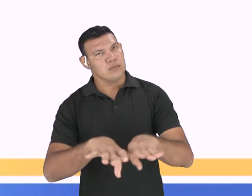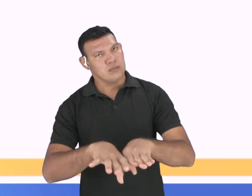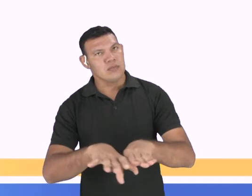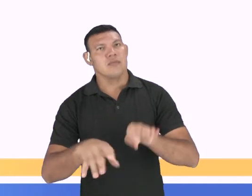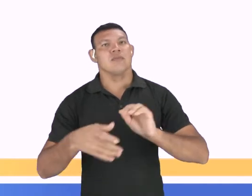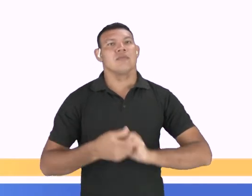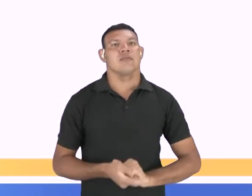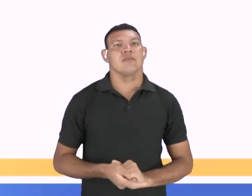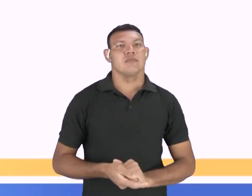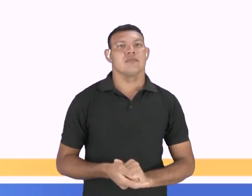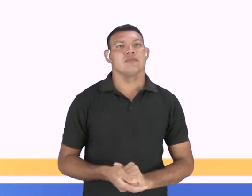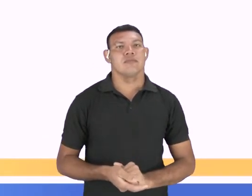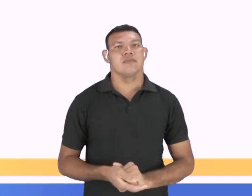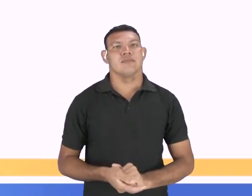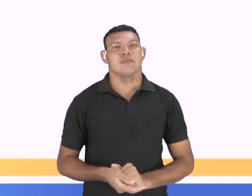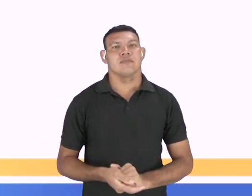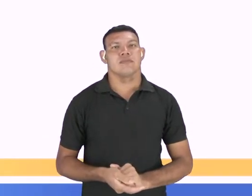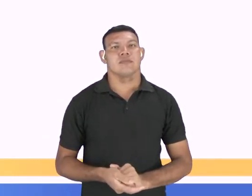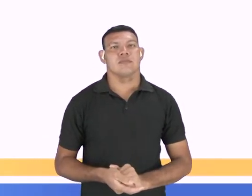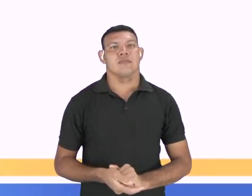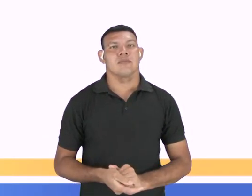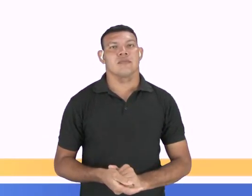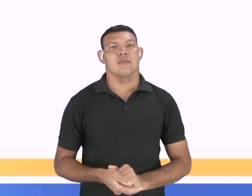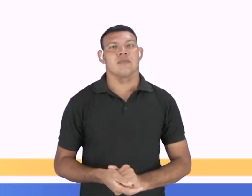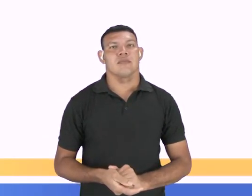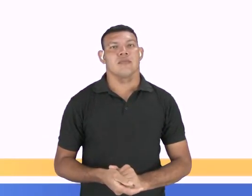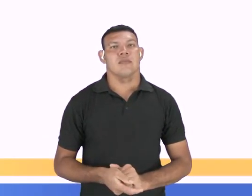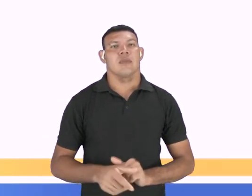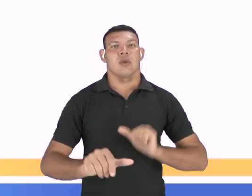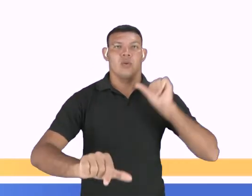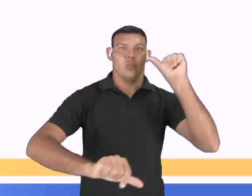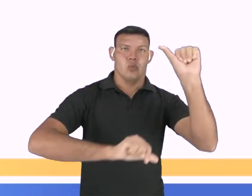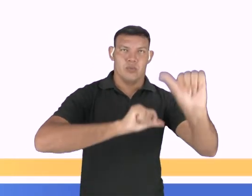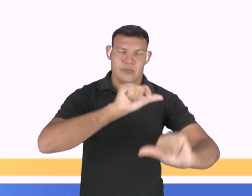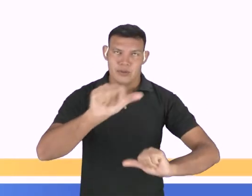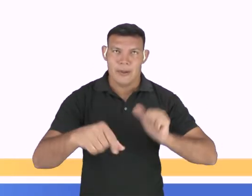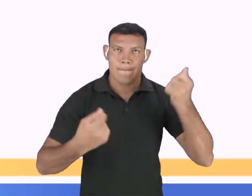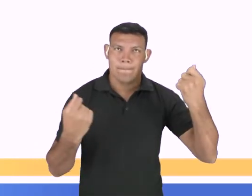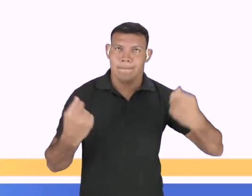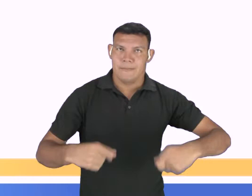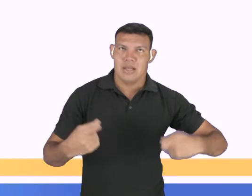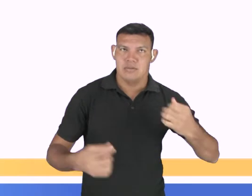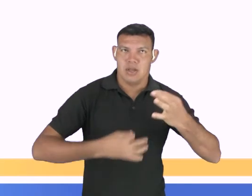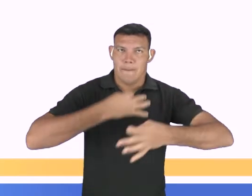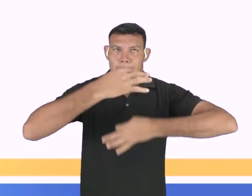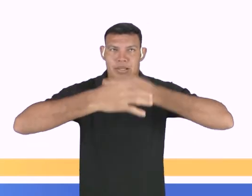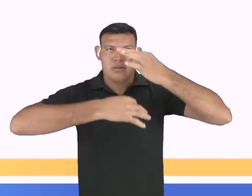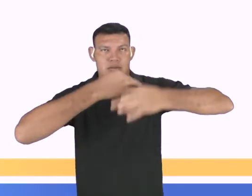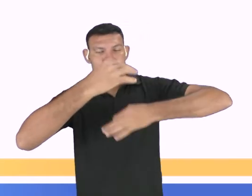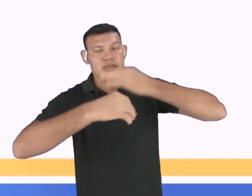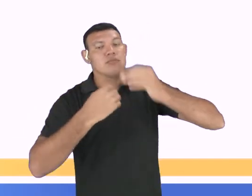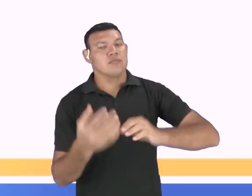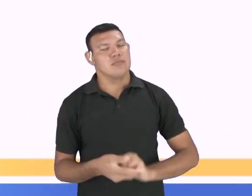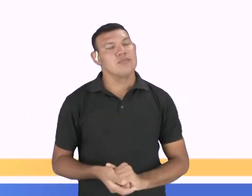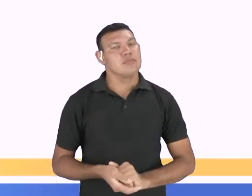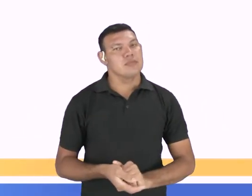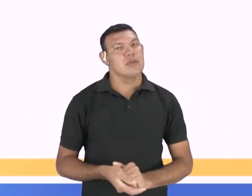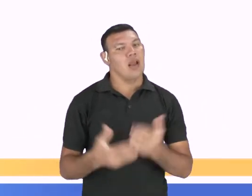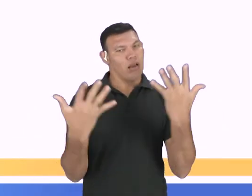intelectual. Necessidade de se renovar, né? Ou seja, críticas são bem